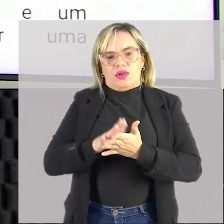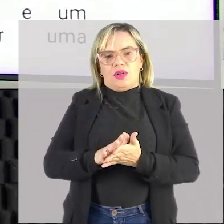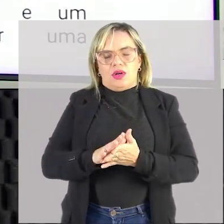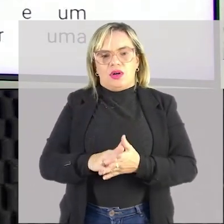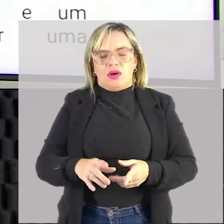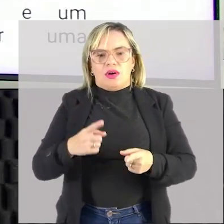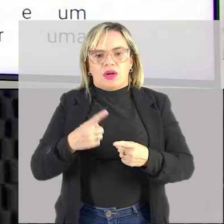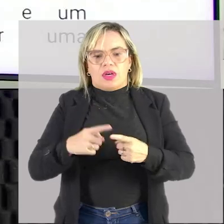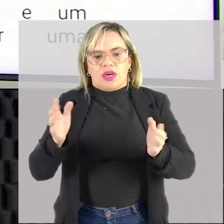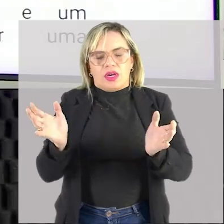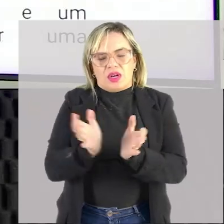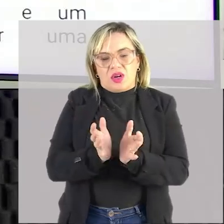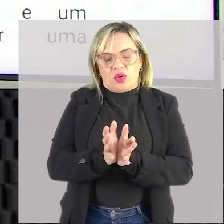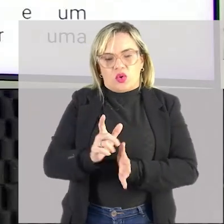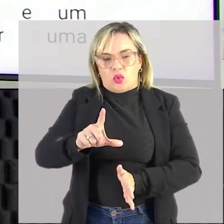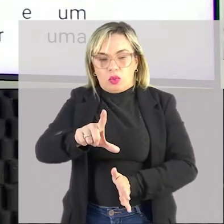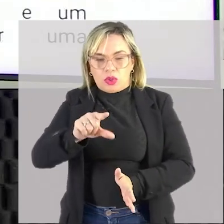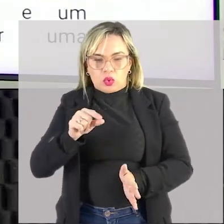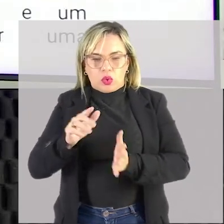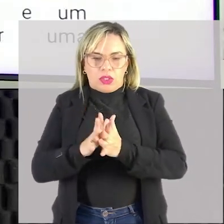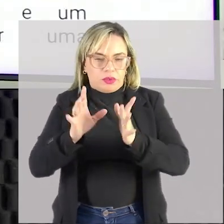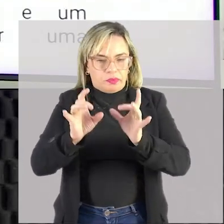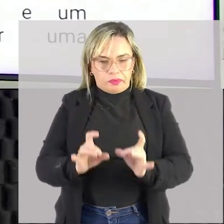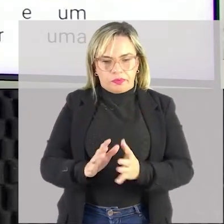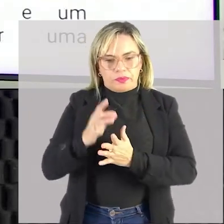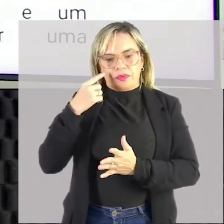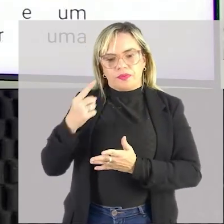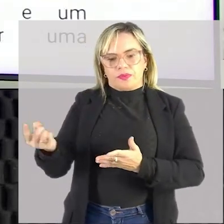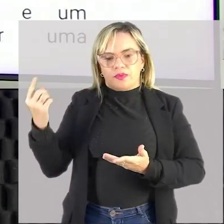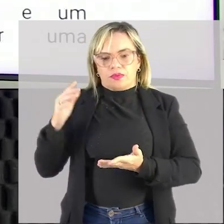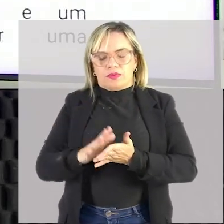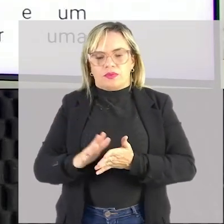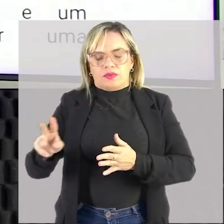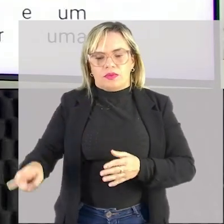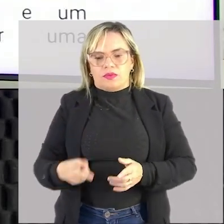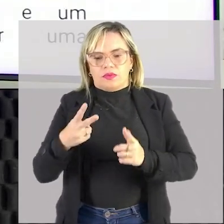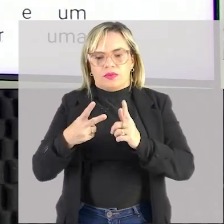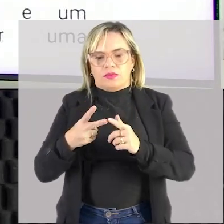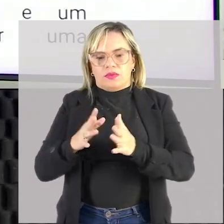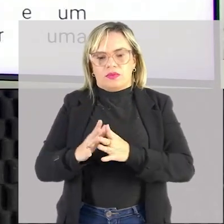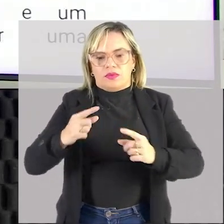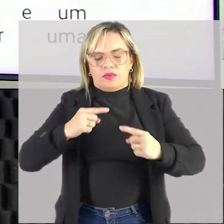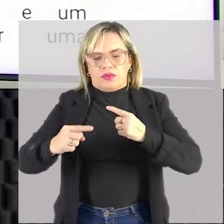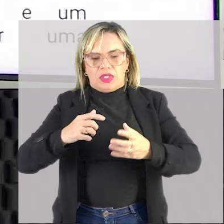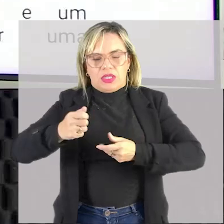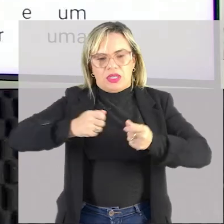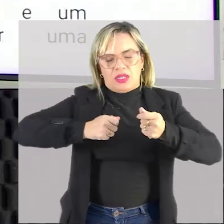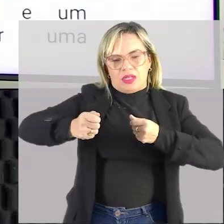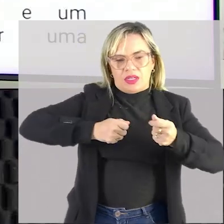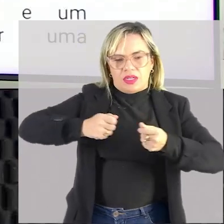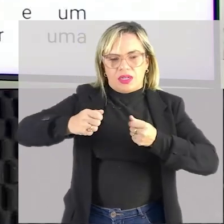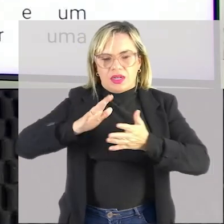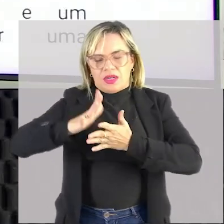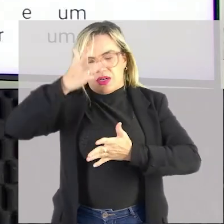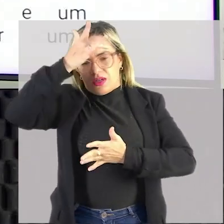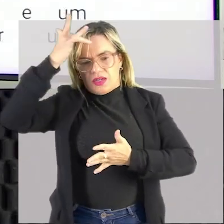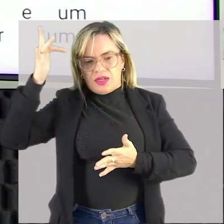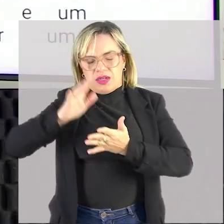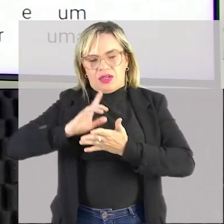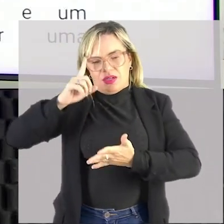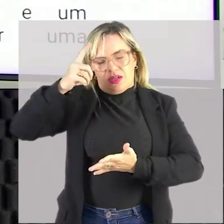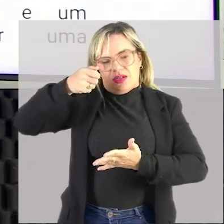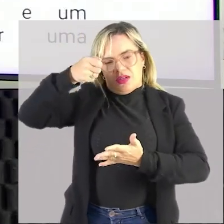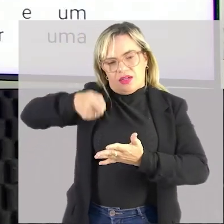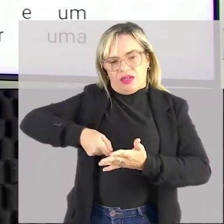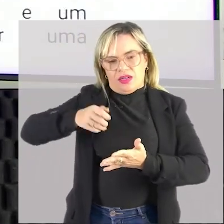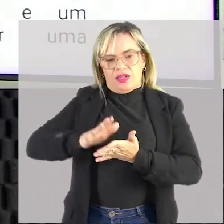seleto. No outro momento, a política, ela passa a ser a arte de compelir as pessoas a decidirem sobre